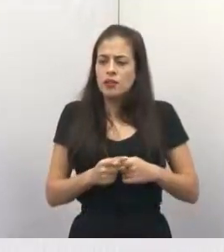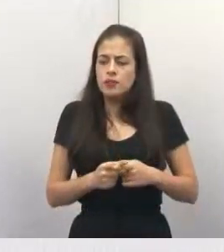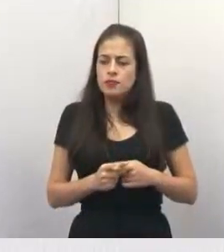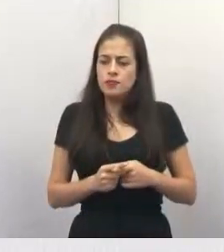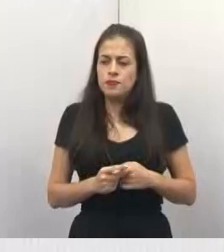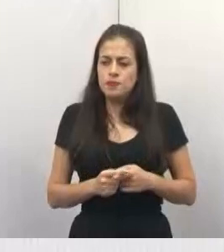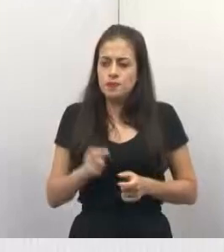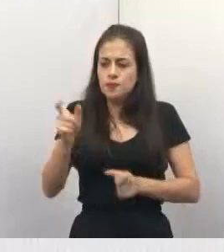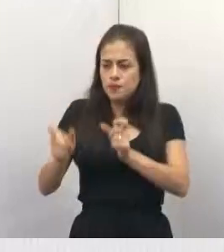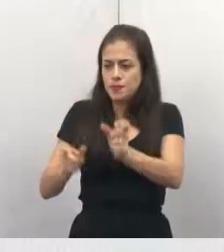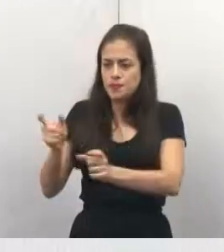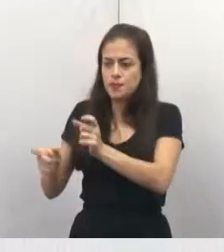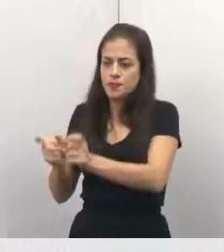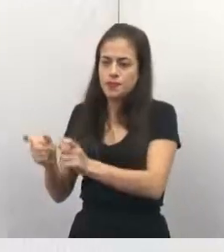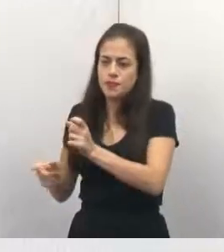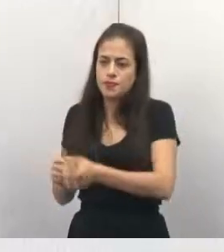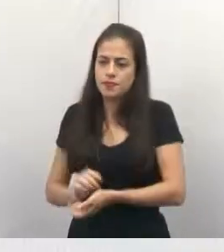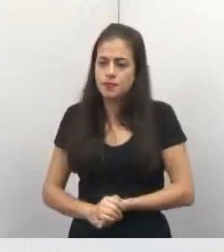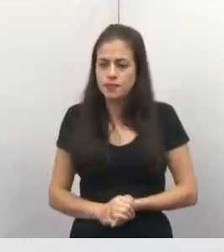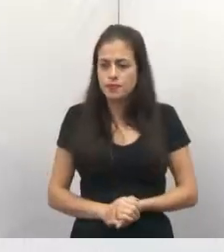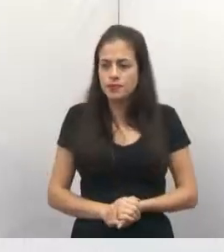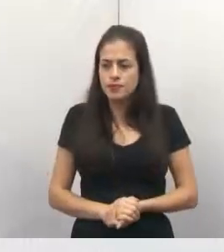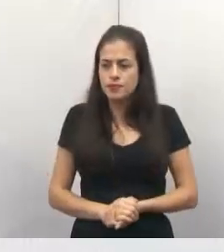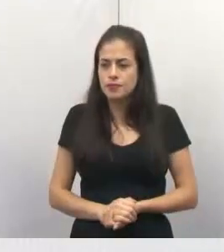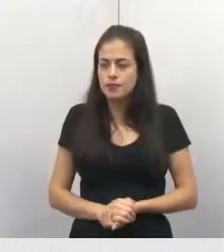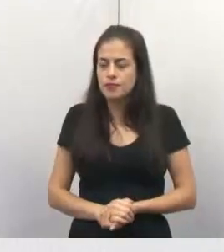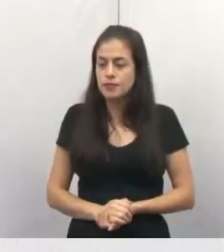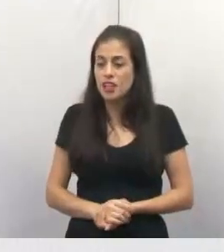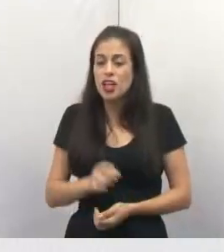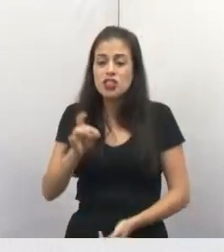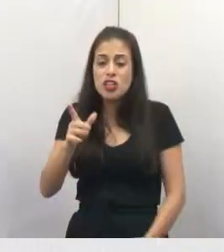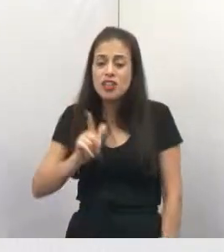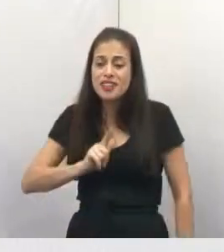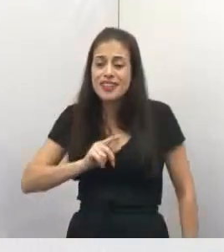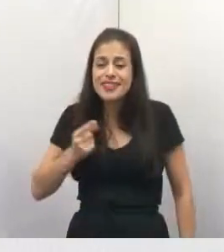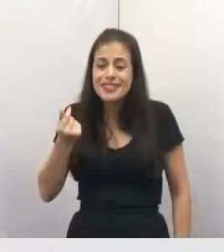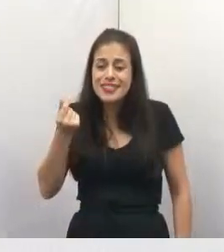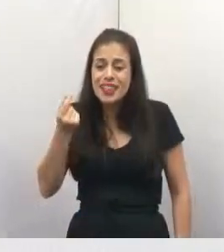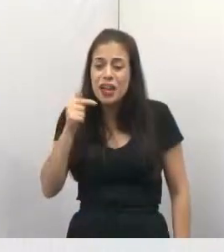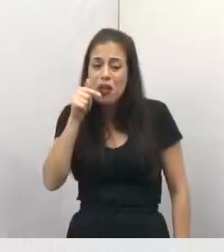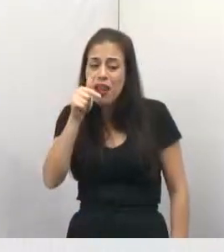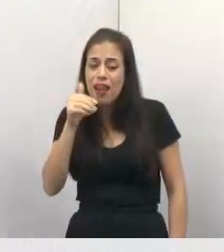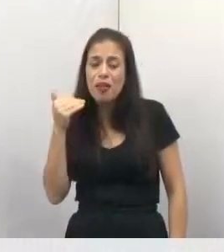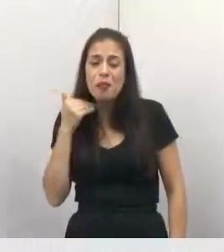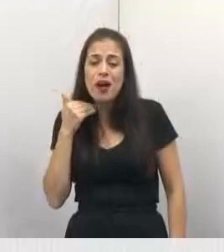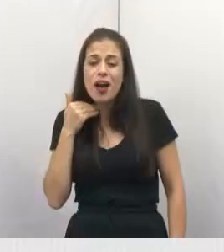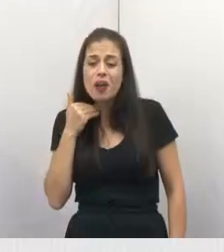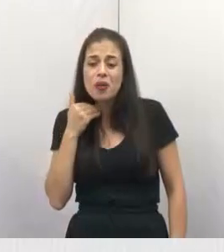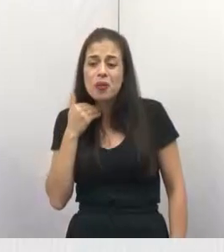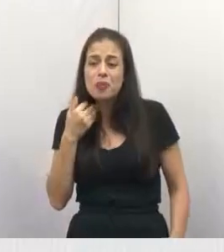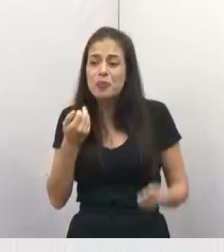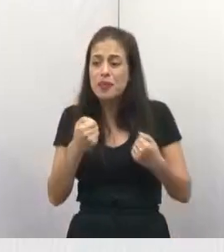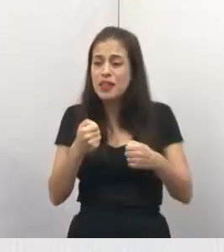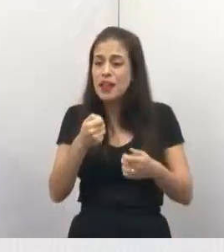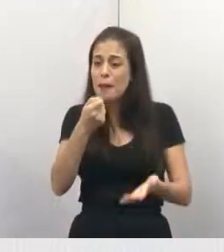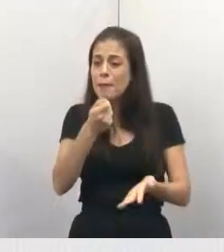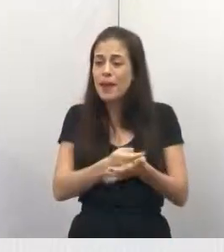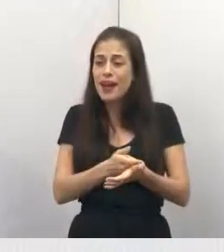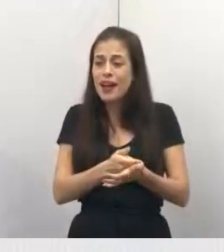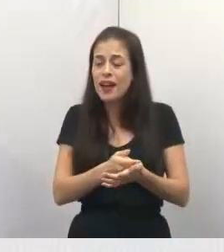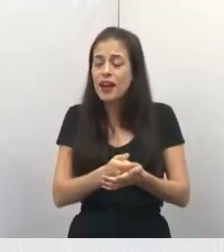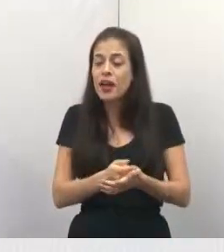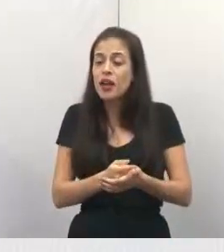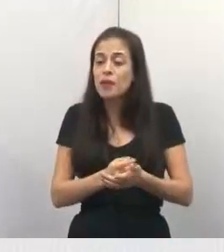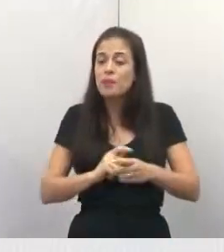muita gente, às vezes a gente está só com dinheiro no Pix e às vezes precisa pagar e não está na data, com o Pix já pode fazer